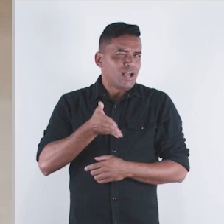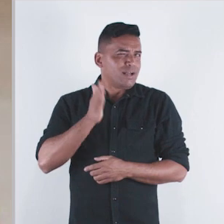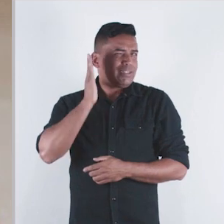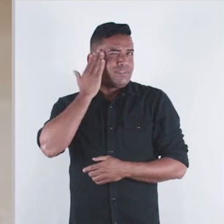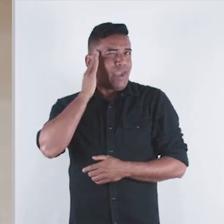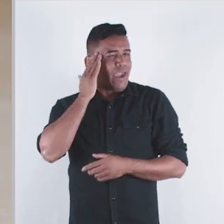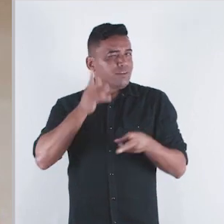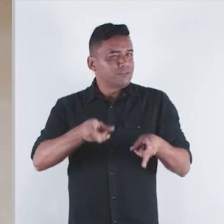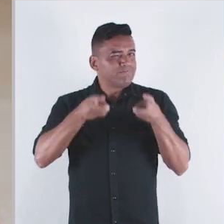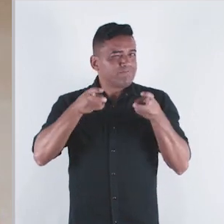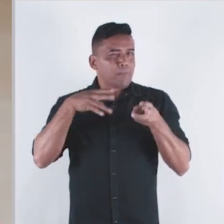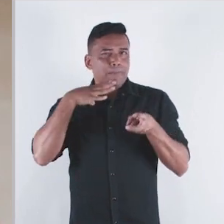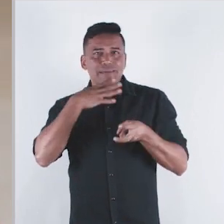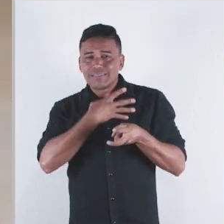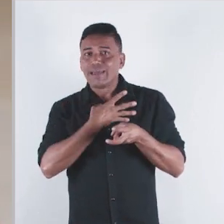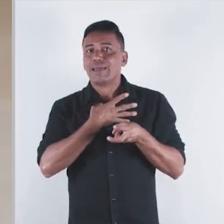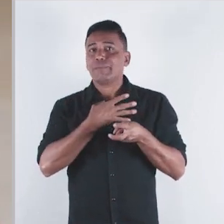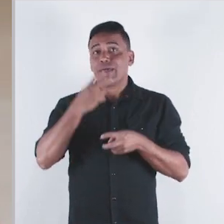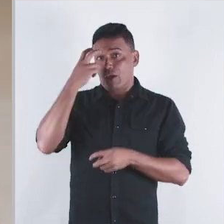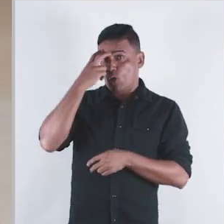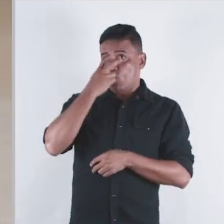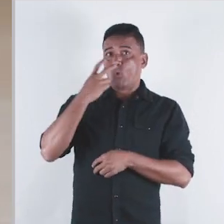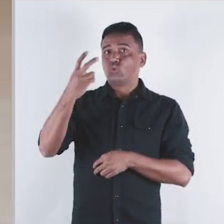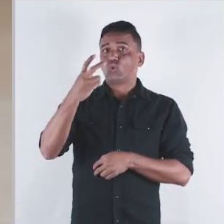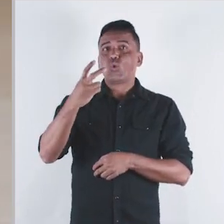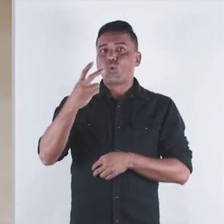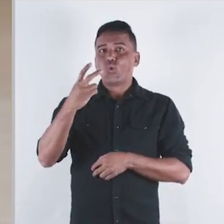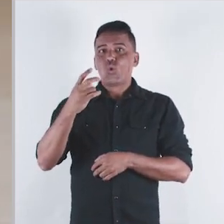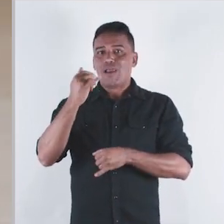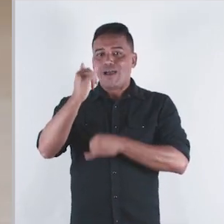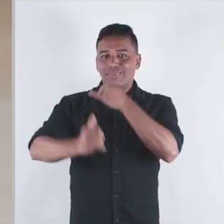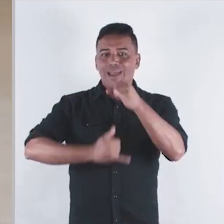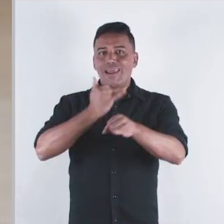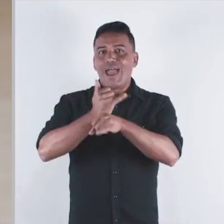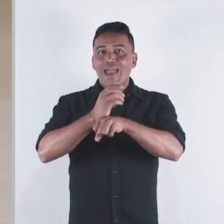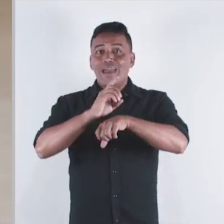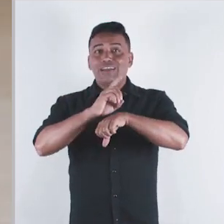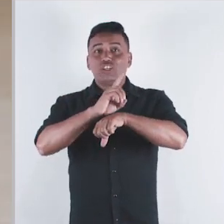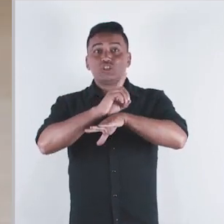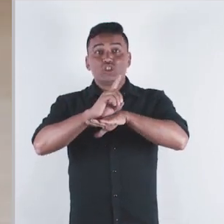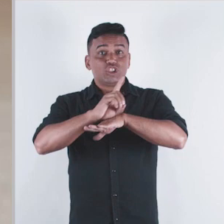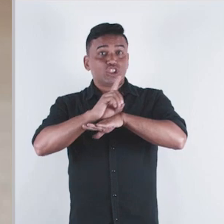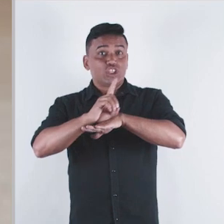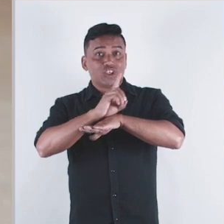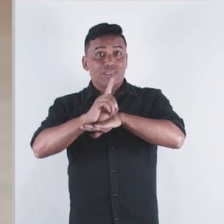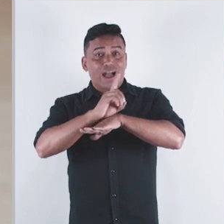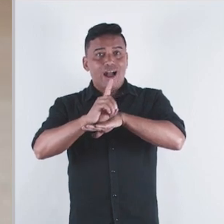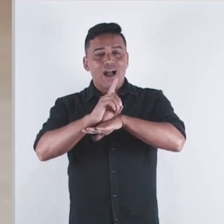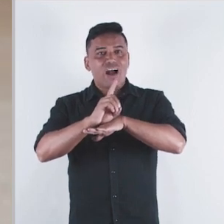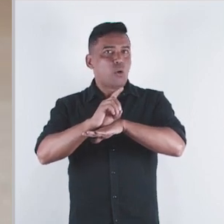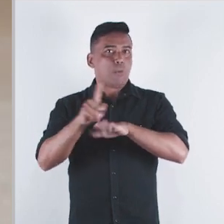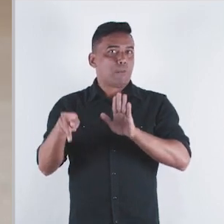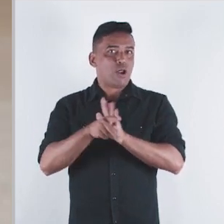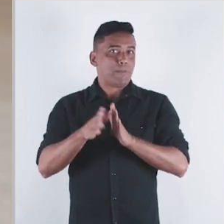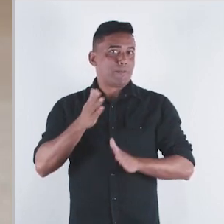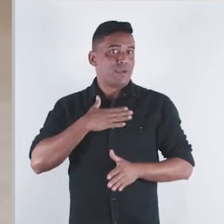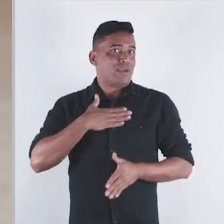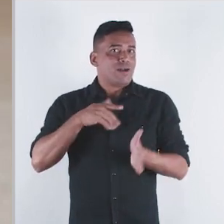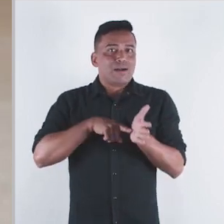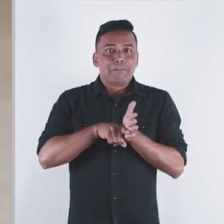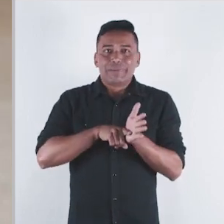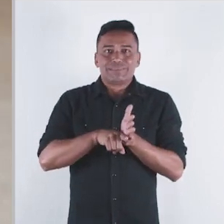cultura digital ela é inescapável, né? A partir das minhas percepções de pesquisa, eu